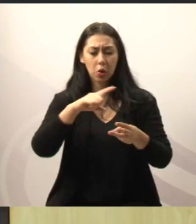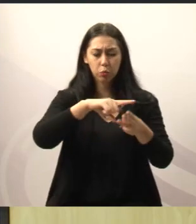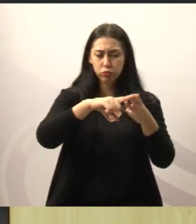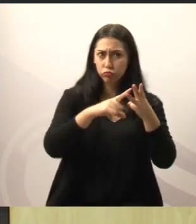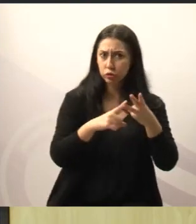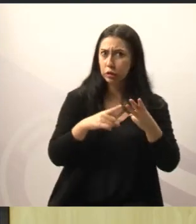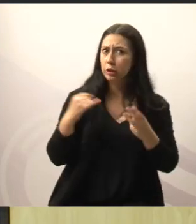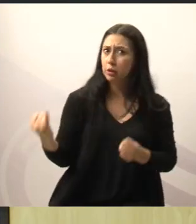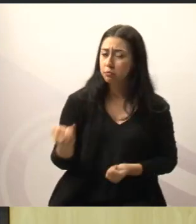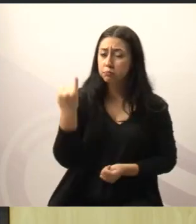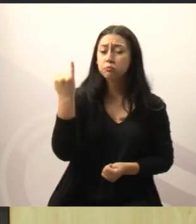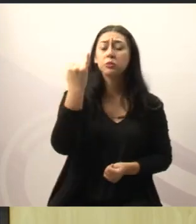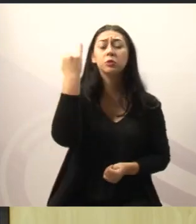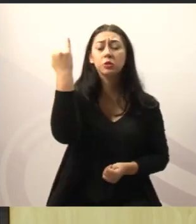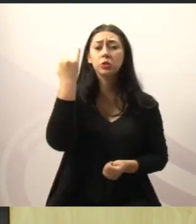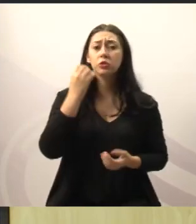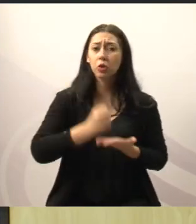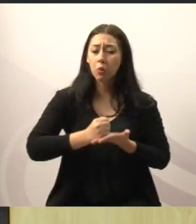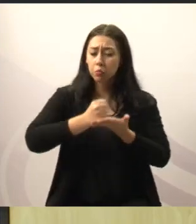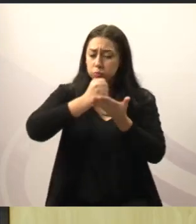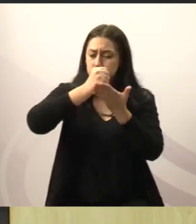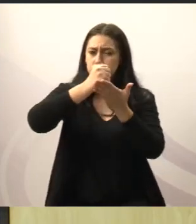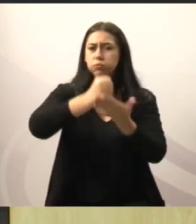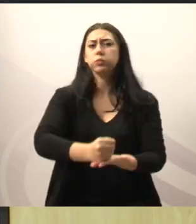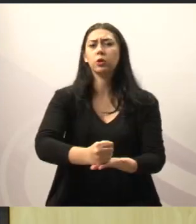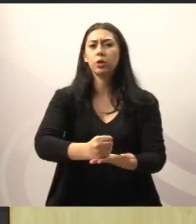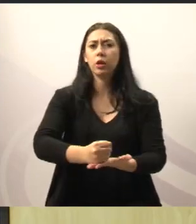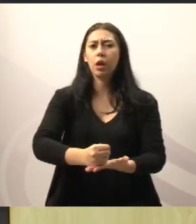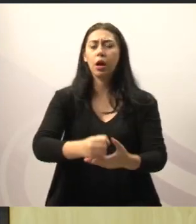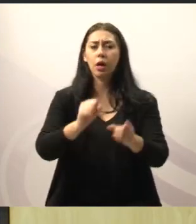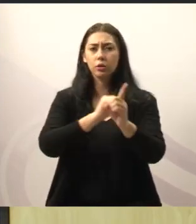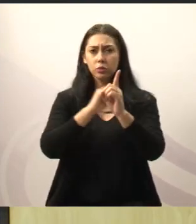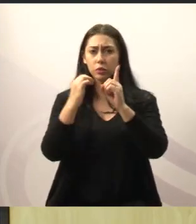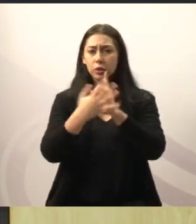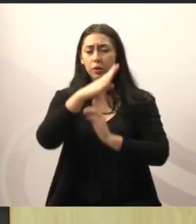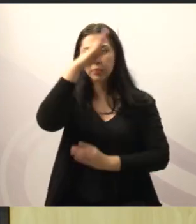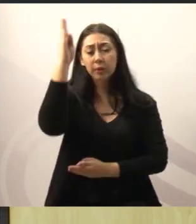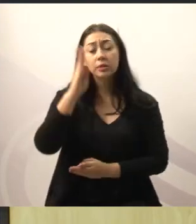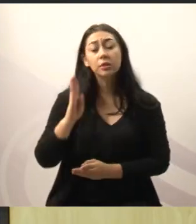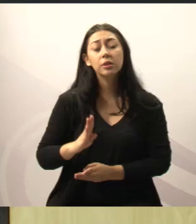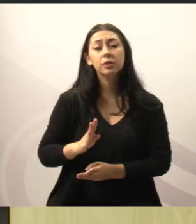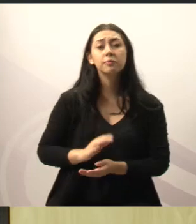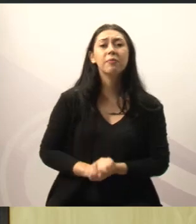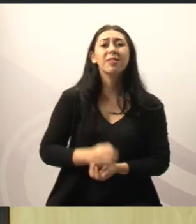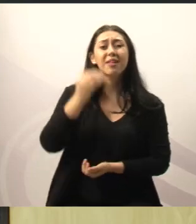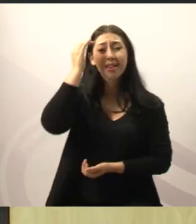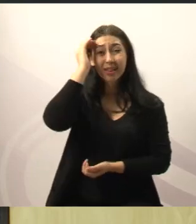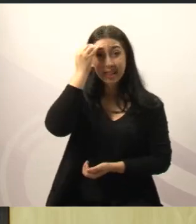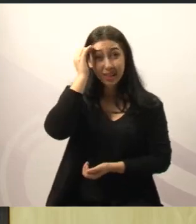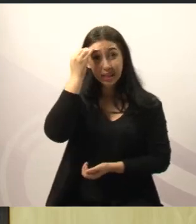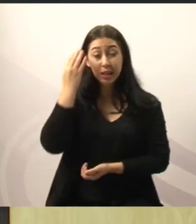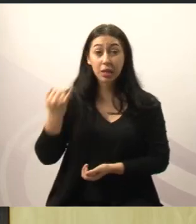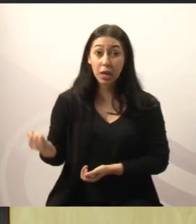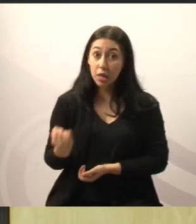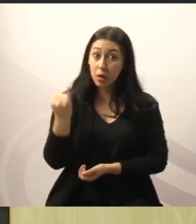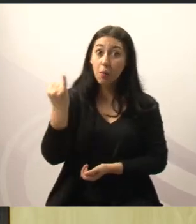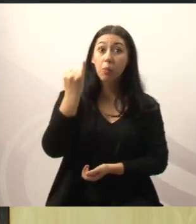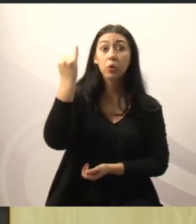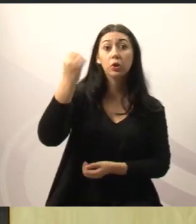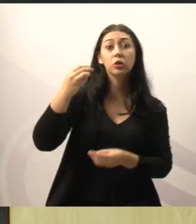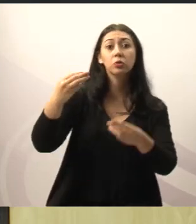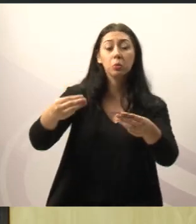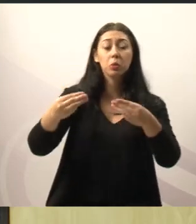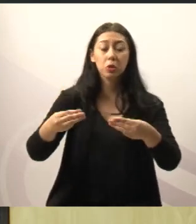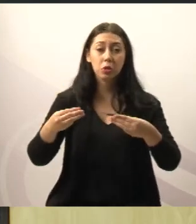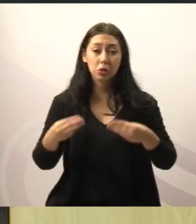importância, o sustentáculo da sustentabilidade da sociedade brasileira. Considerando o papel fundamental do Ministério Público,